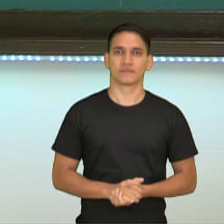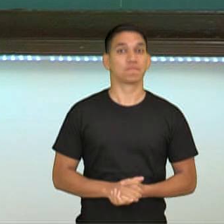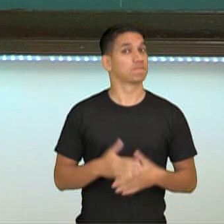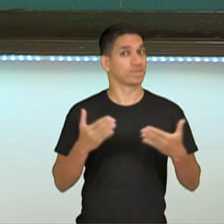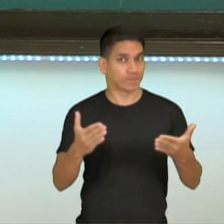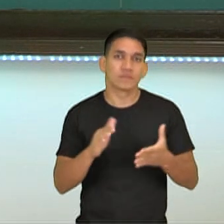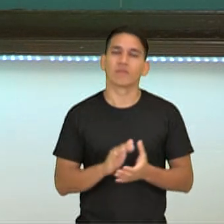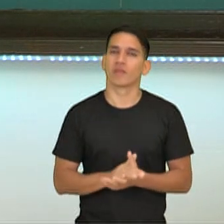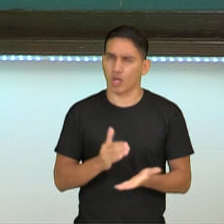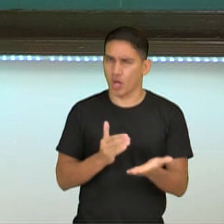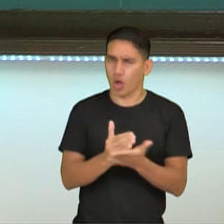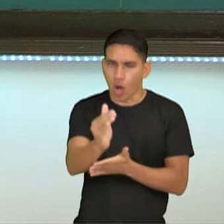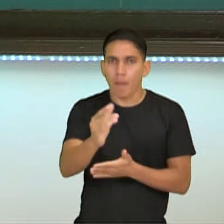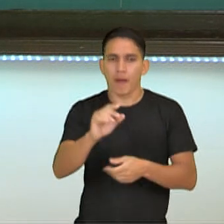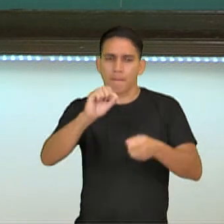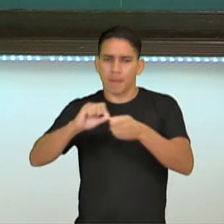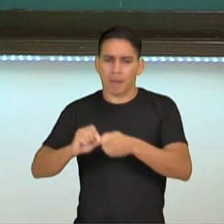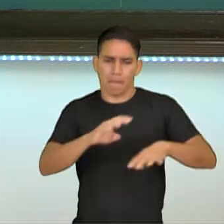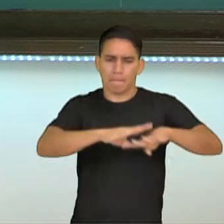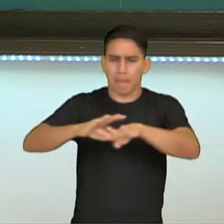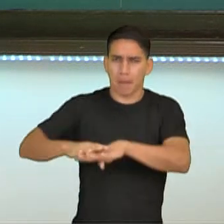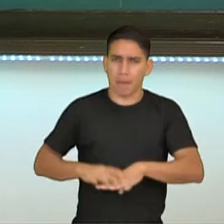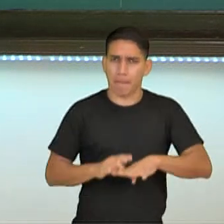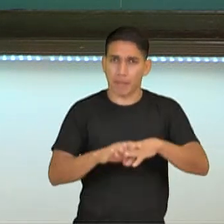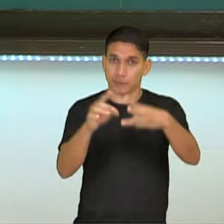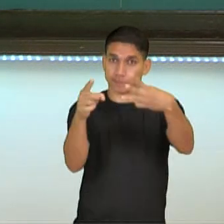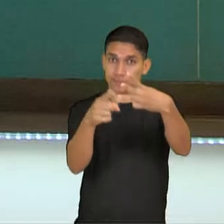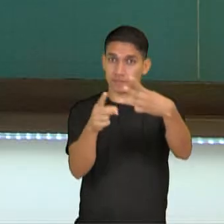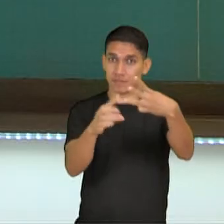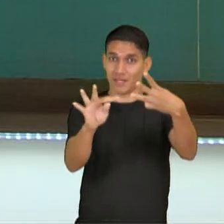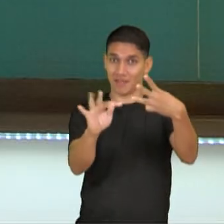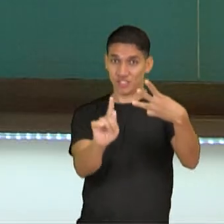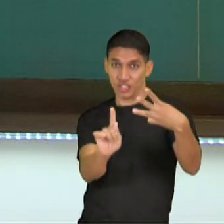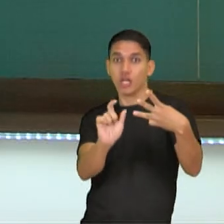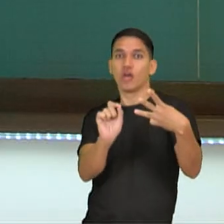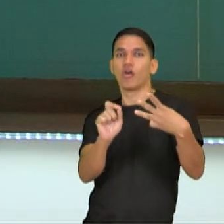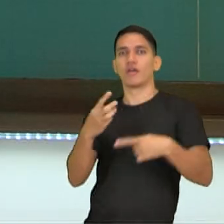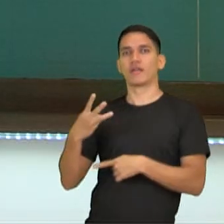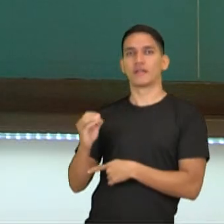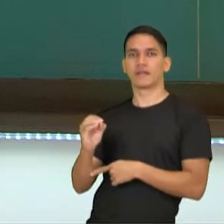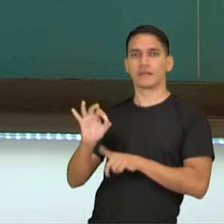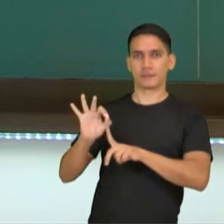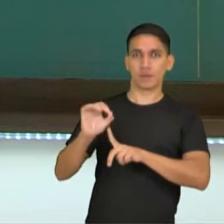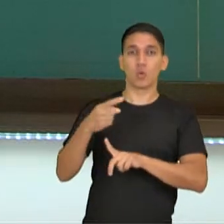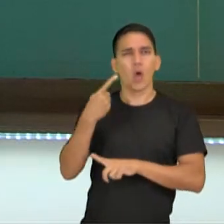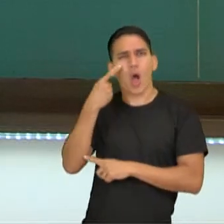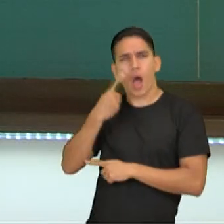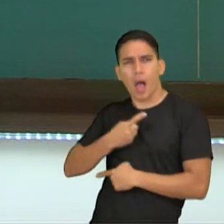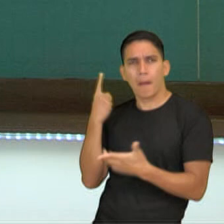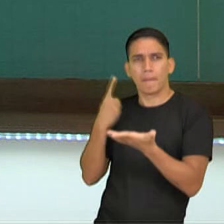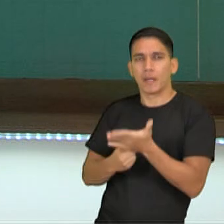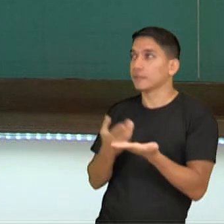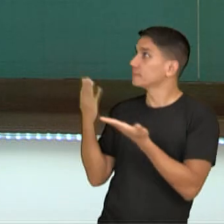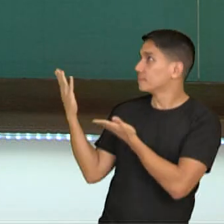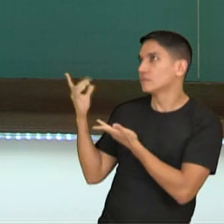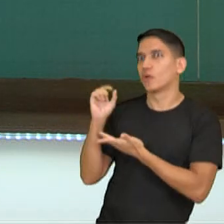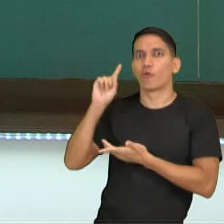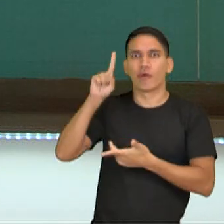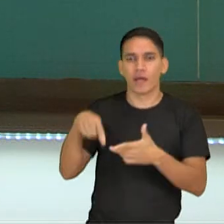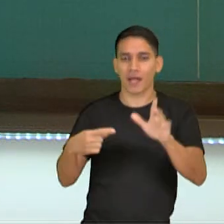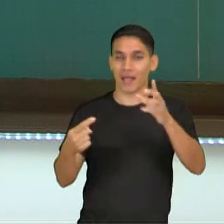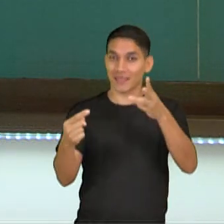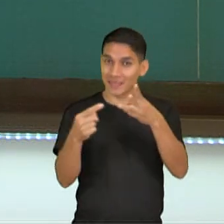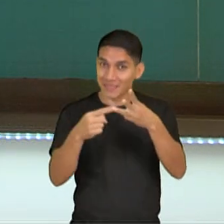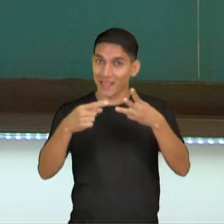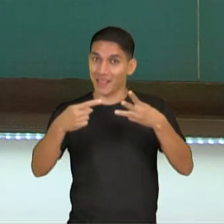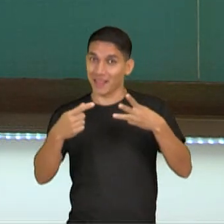Então, pessoal, vamos começar calculando a tangente de 30 graus, né? Pela definição, aqui a tangente é seno de 30